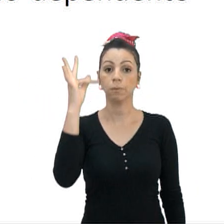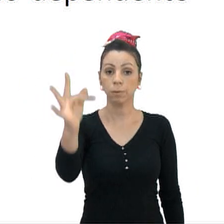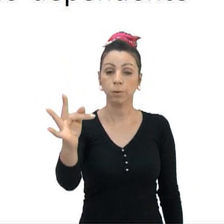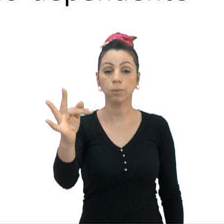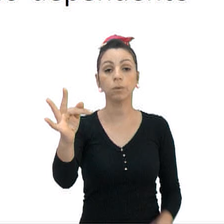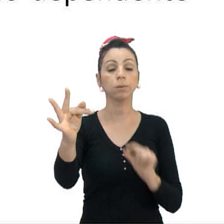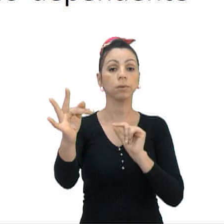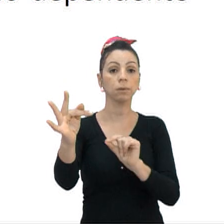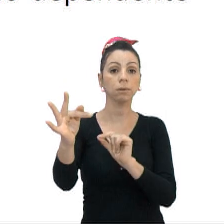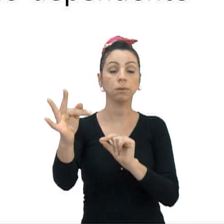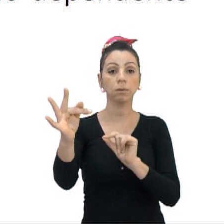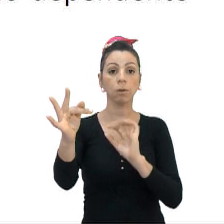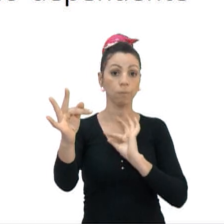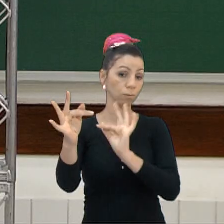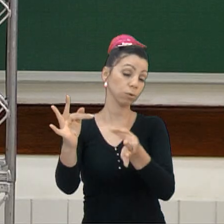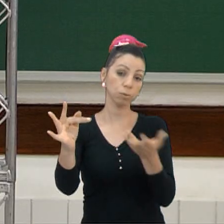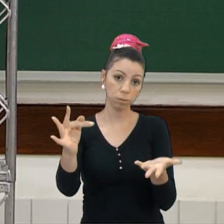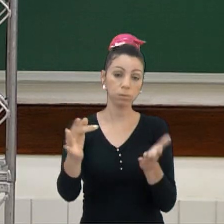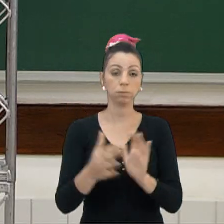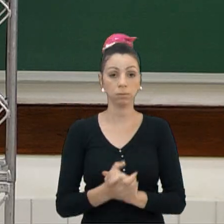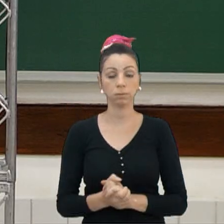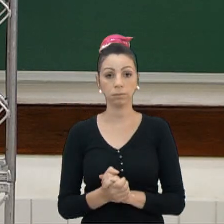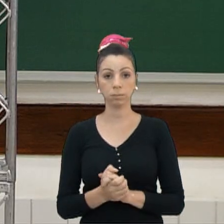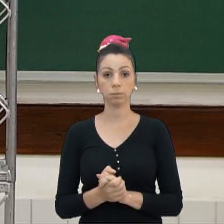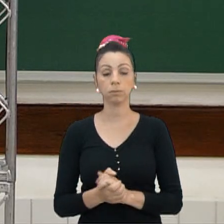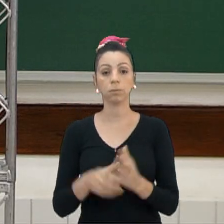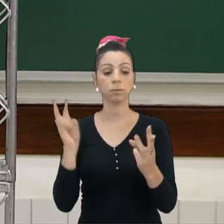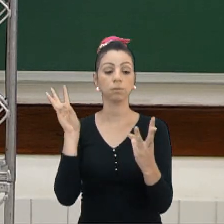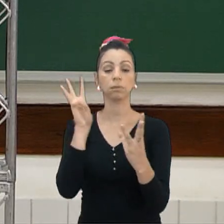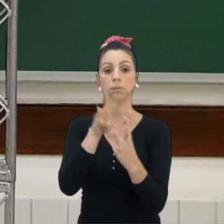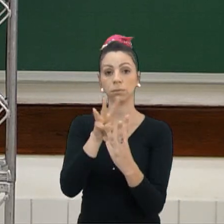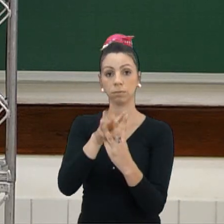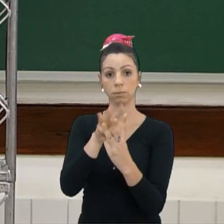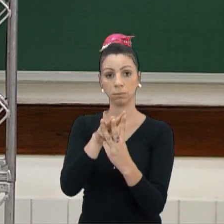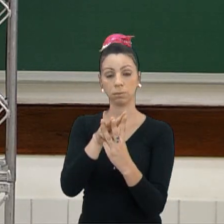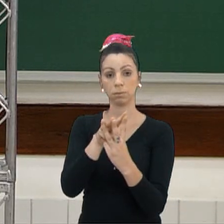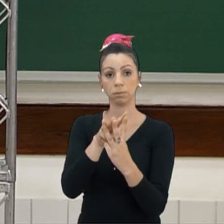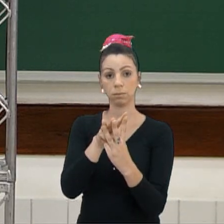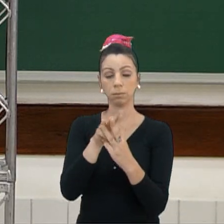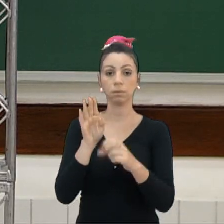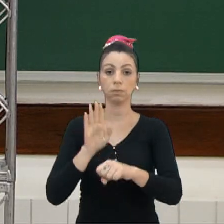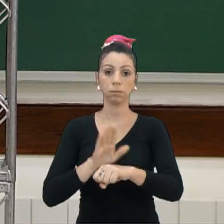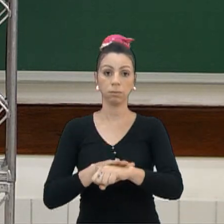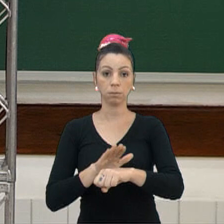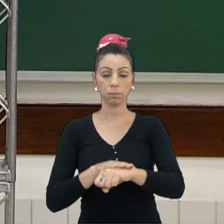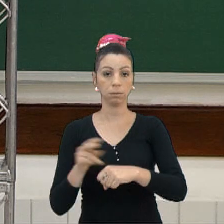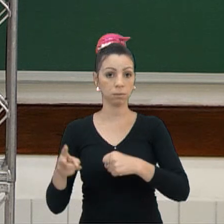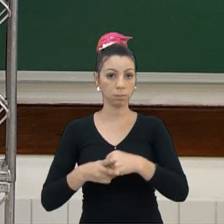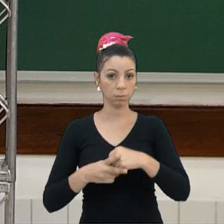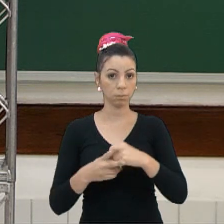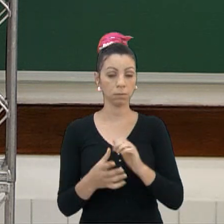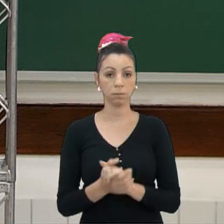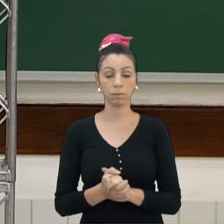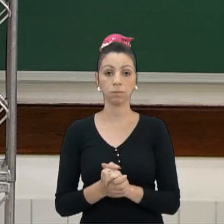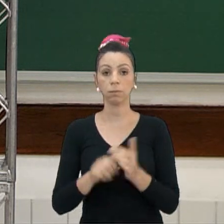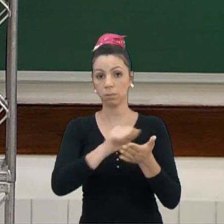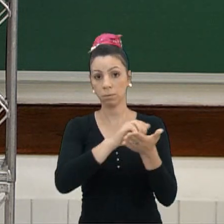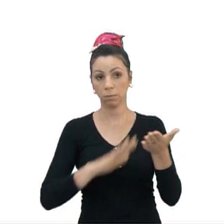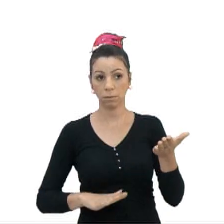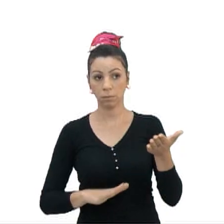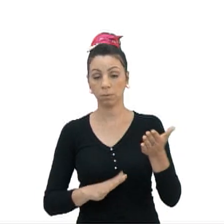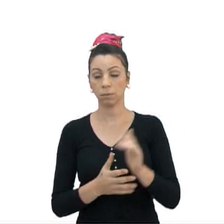expressar a ideia de um futuro. Então, subjuntivo eu tenho somente esses 3 tempos verbais. Uma